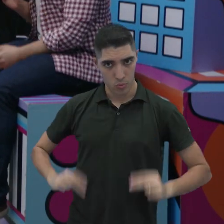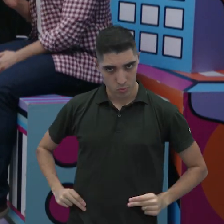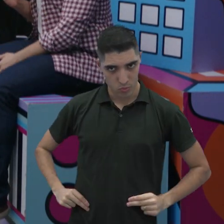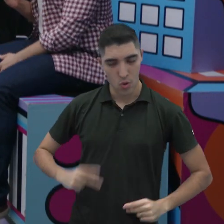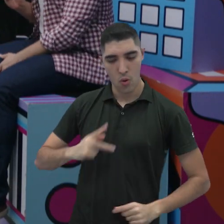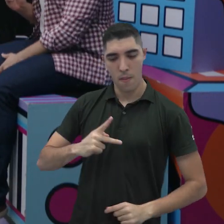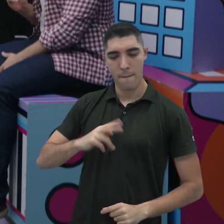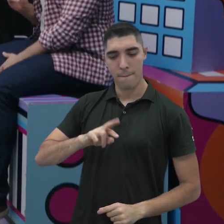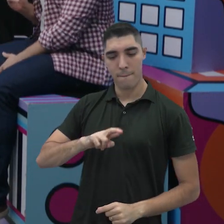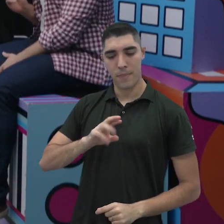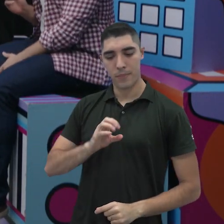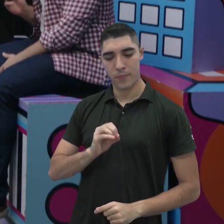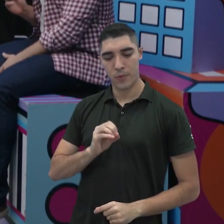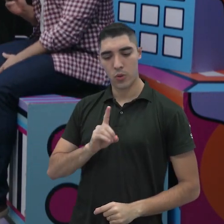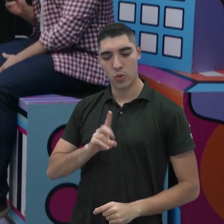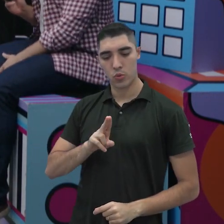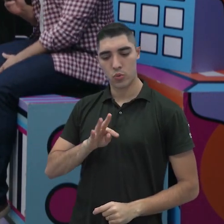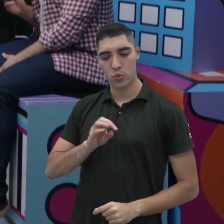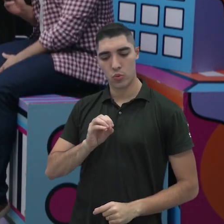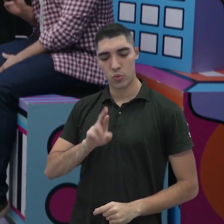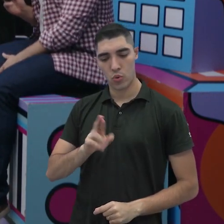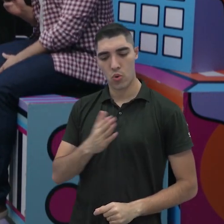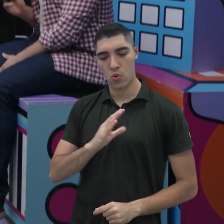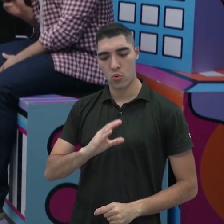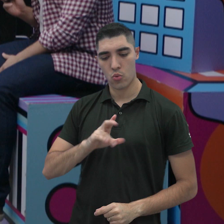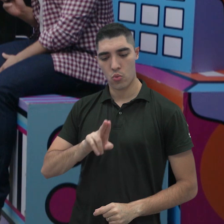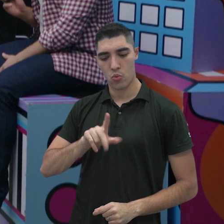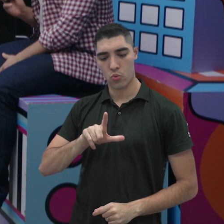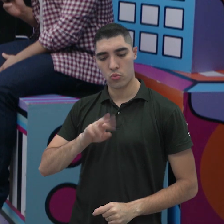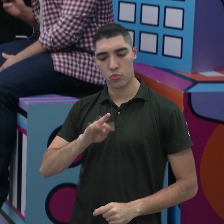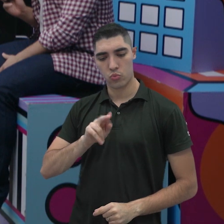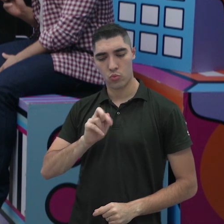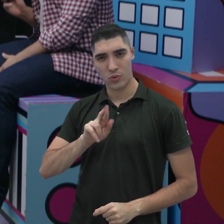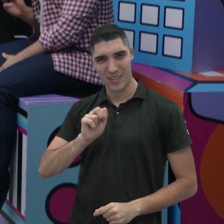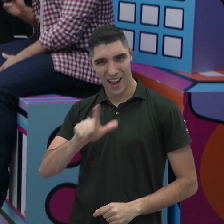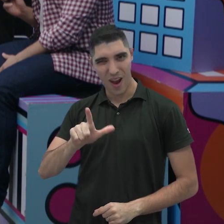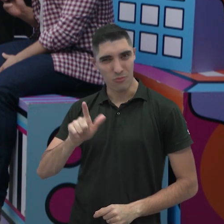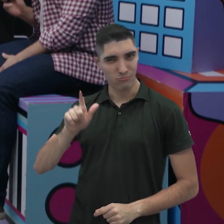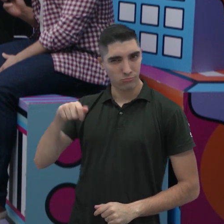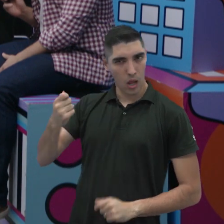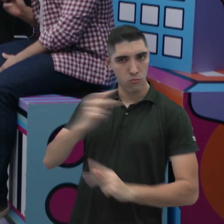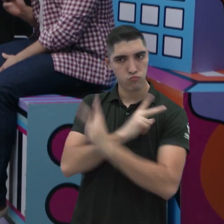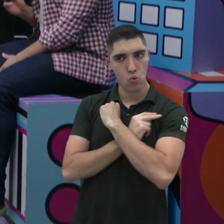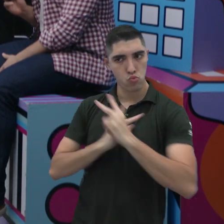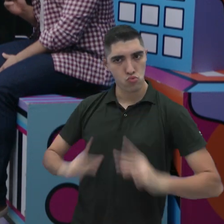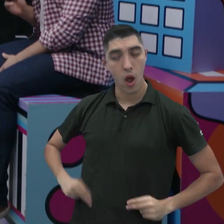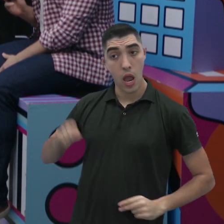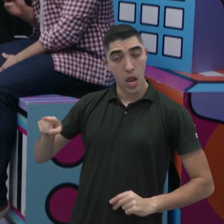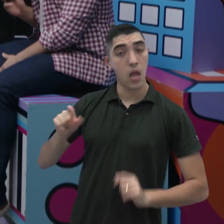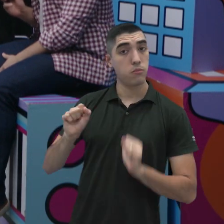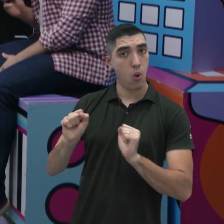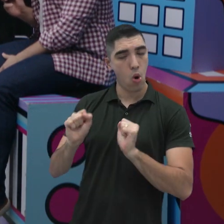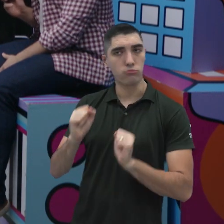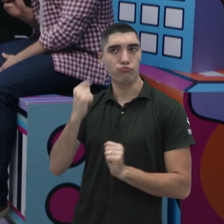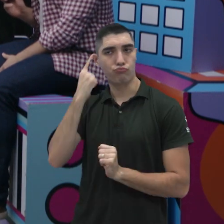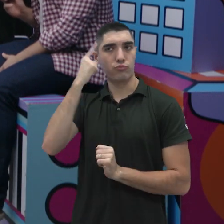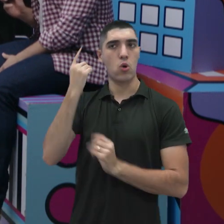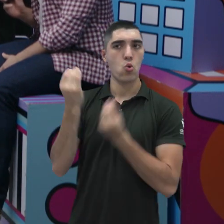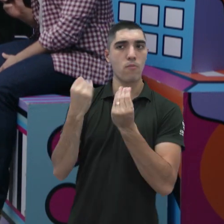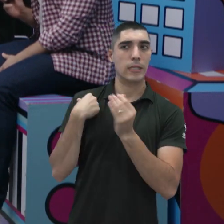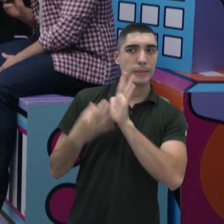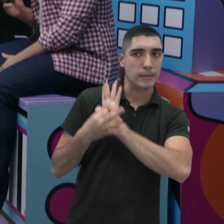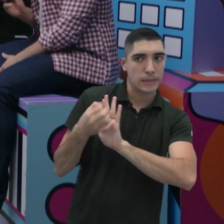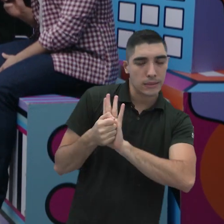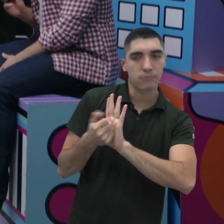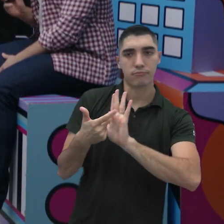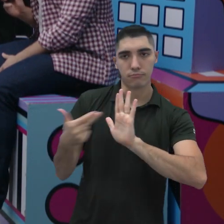que ajuda a formatar justamente o projeto de forma geral para que ele possa se inscrever numa lei de